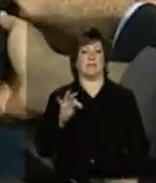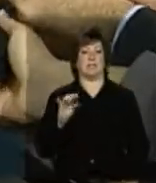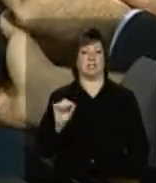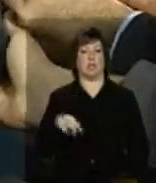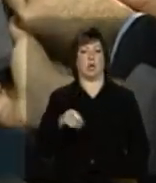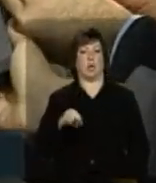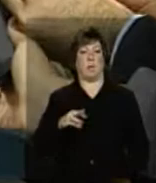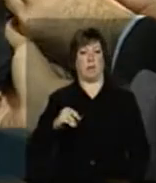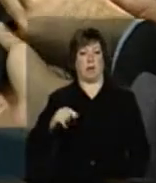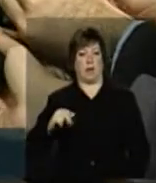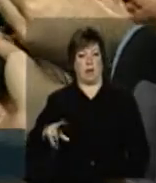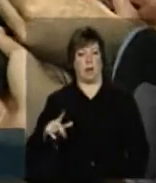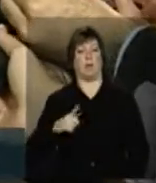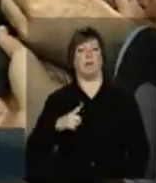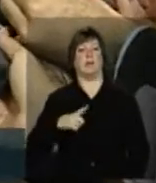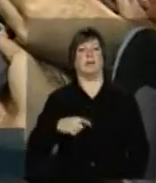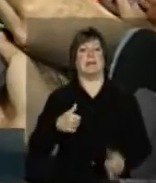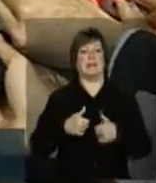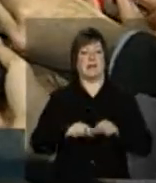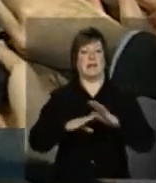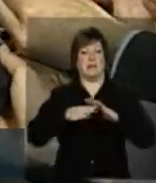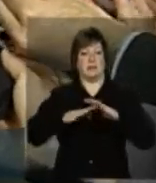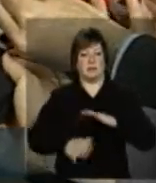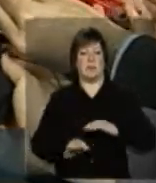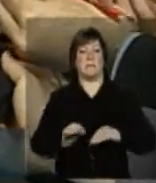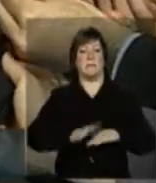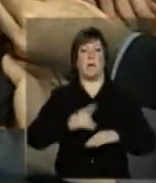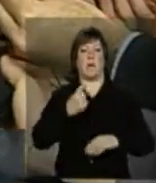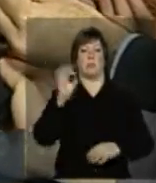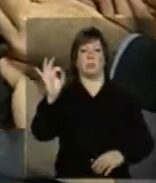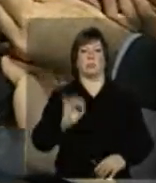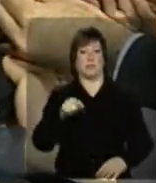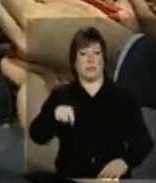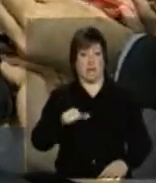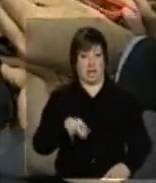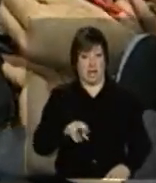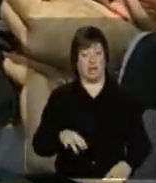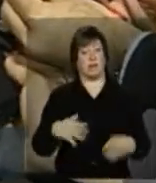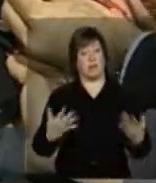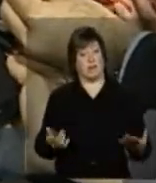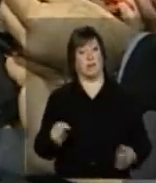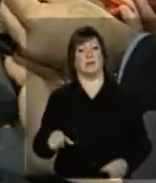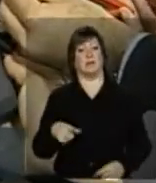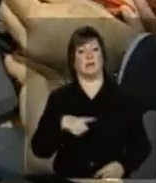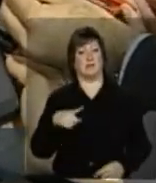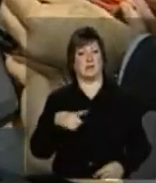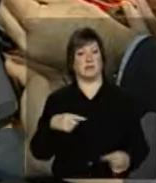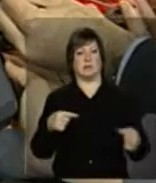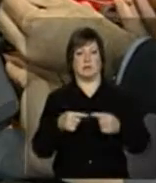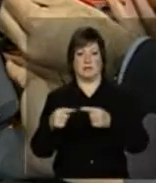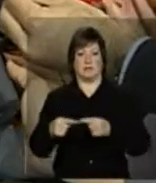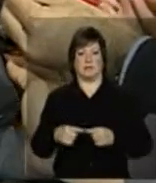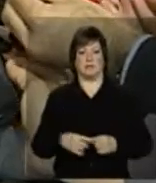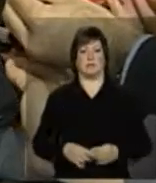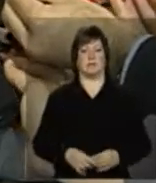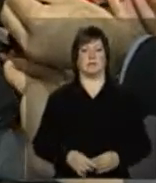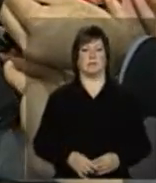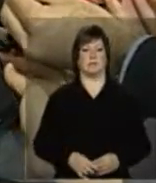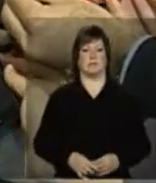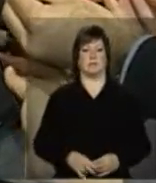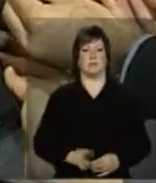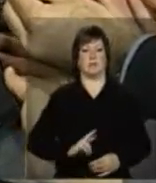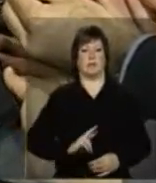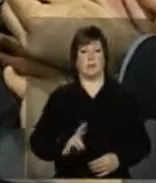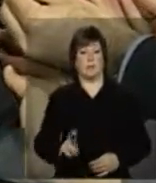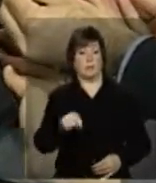ele está caindo mais de 1% este ano, então é perfeitamente assimilável. Mas quanto? Do resultado.